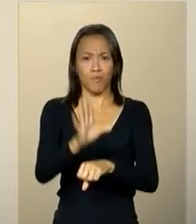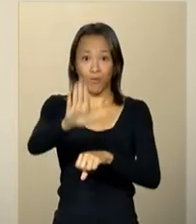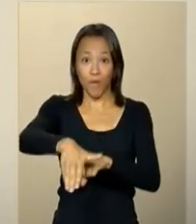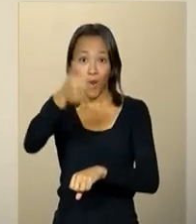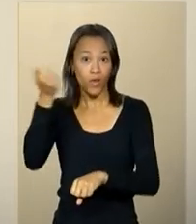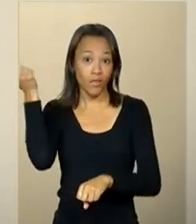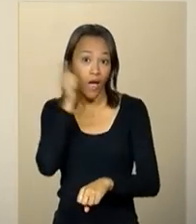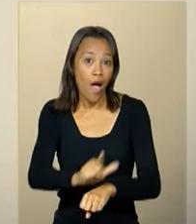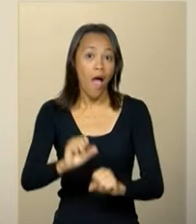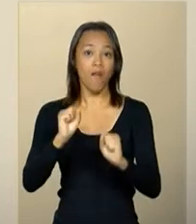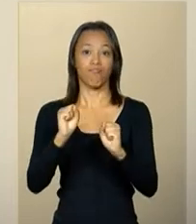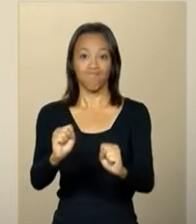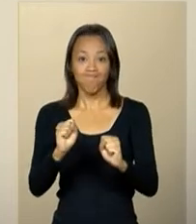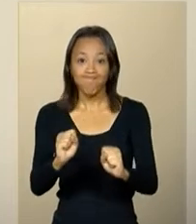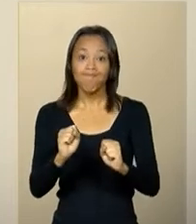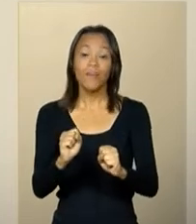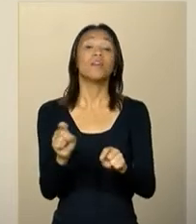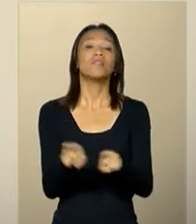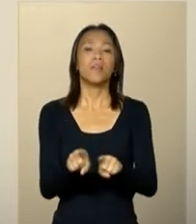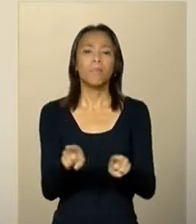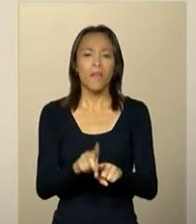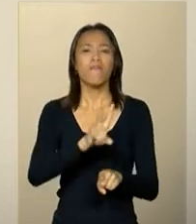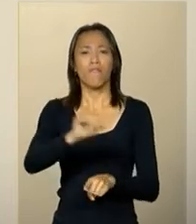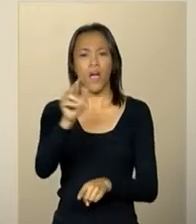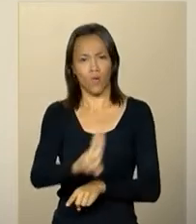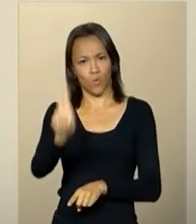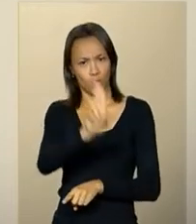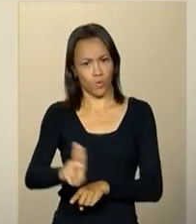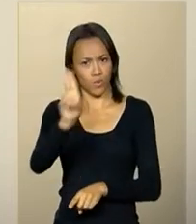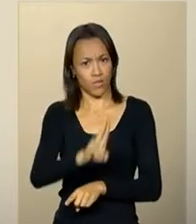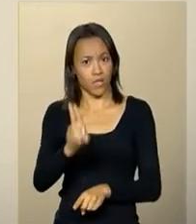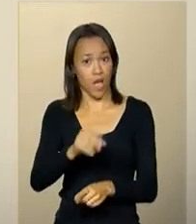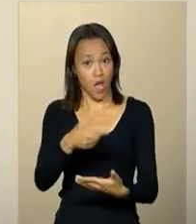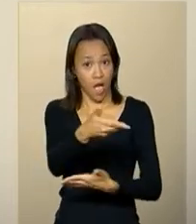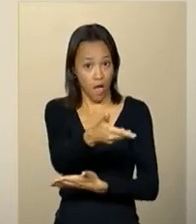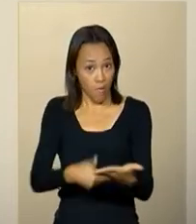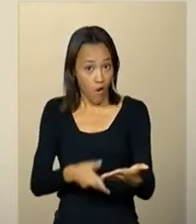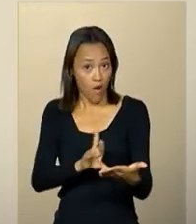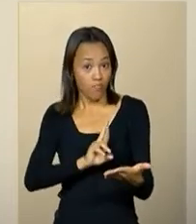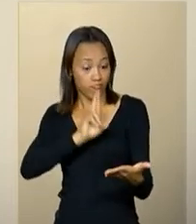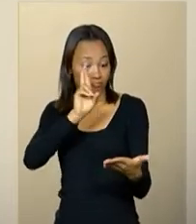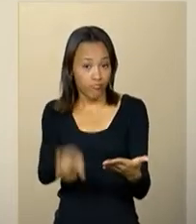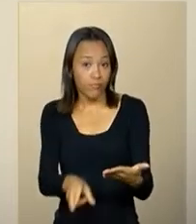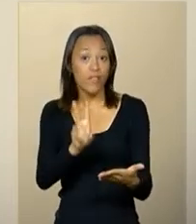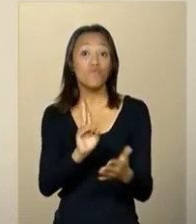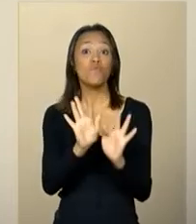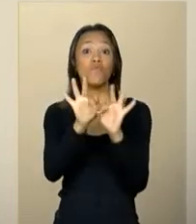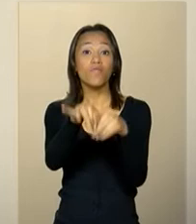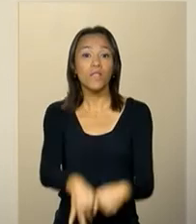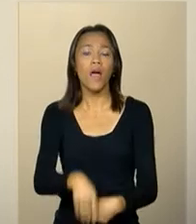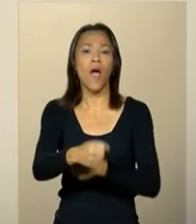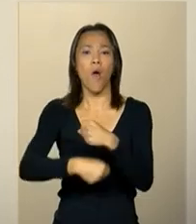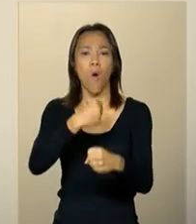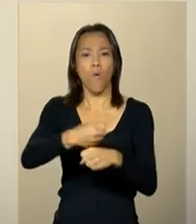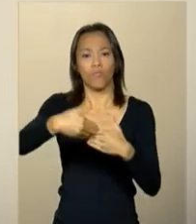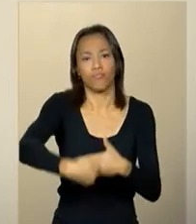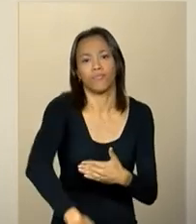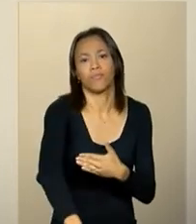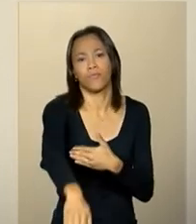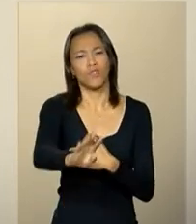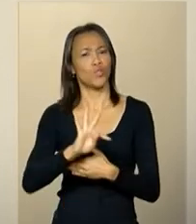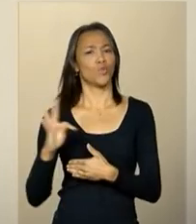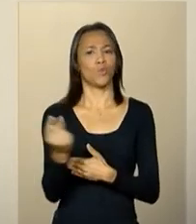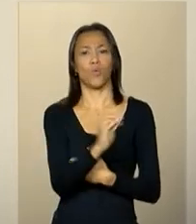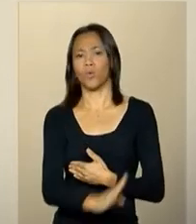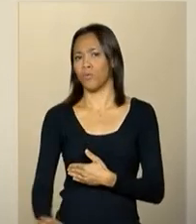resultados para isso vamos usar os resultados da avaliação que faremos no final do próximo ano com os